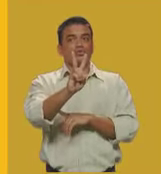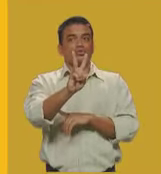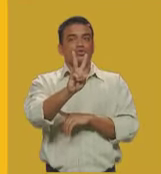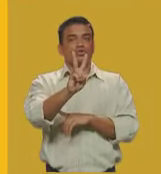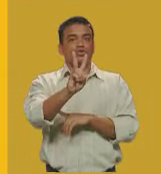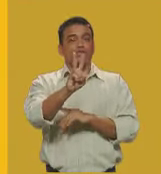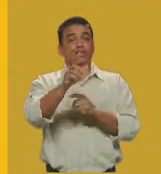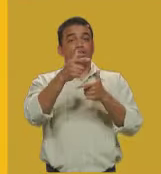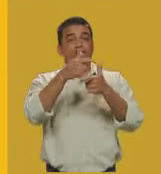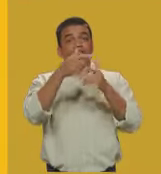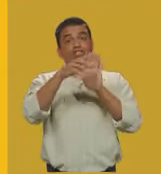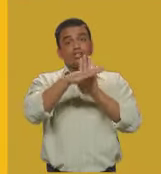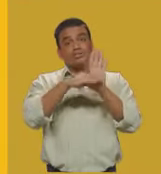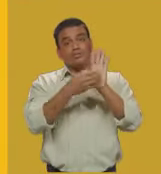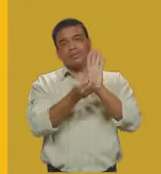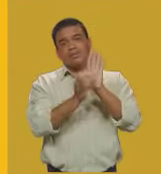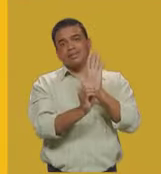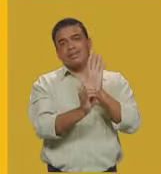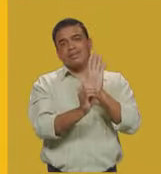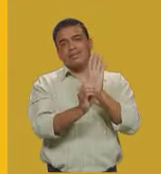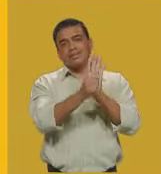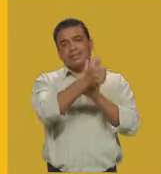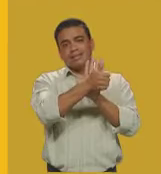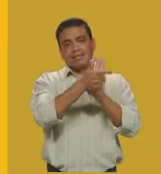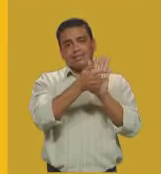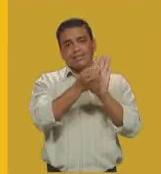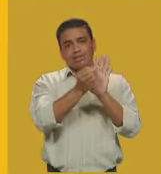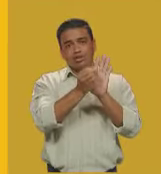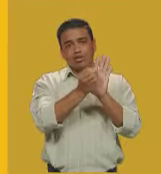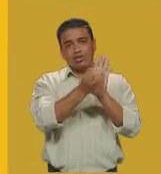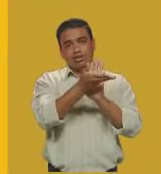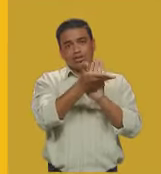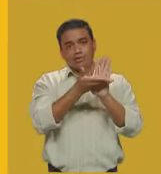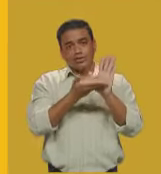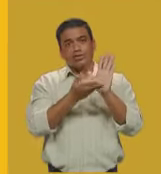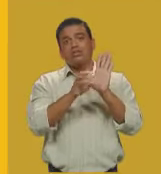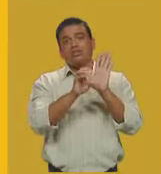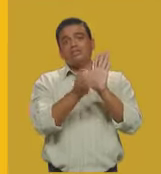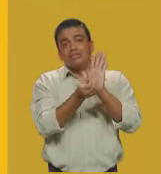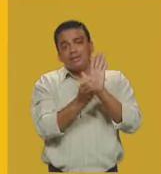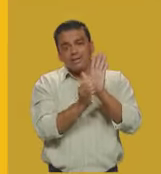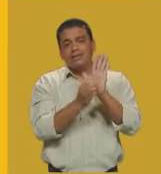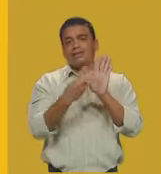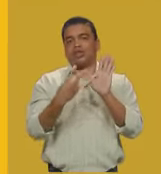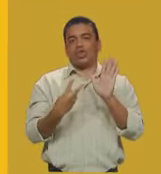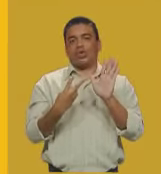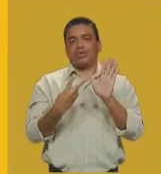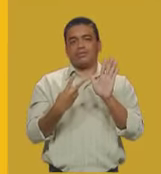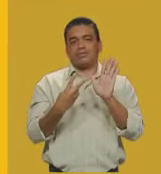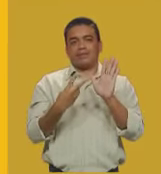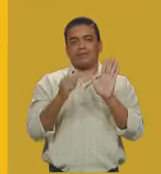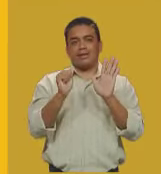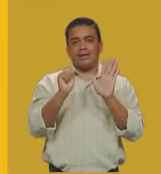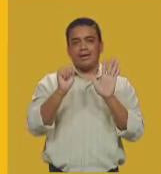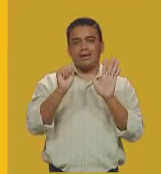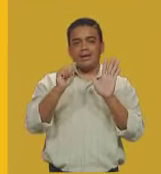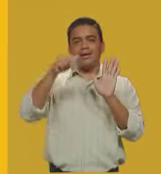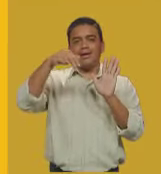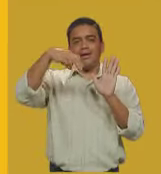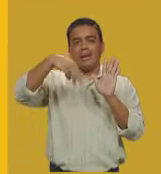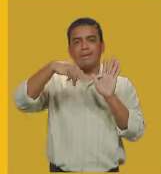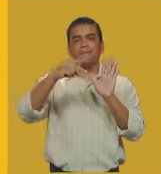volts dividido por 60. Então, 120 por 60 vai dar 2 amperes. E como é que eu vou